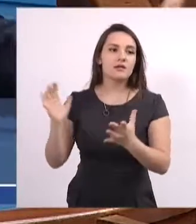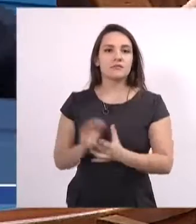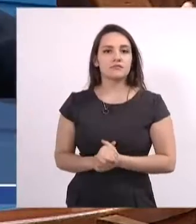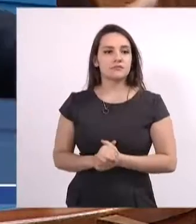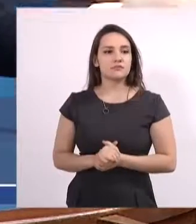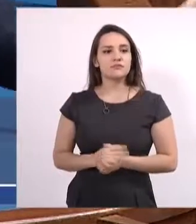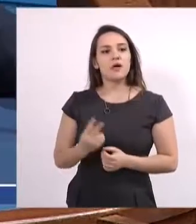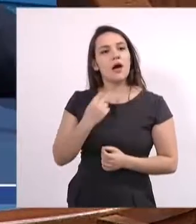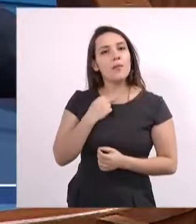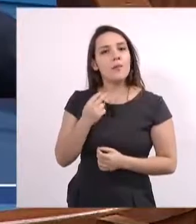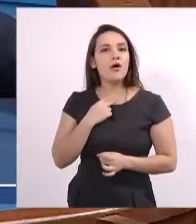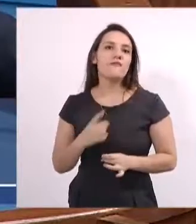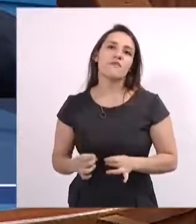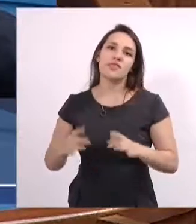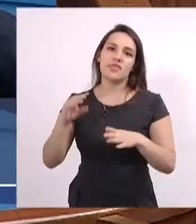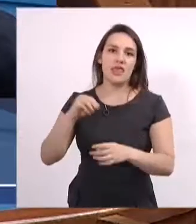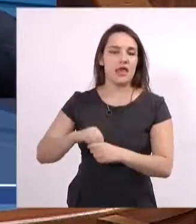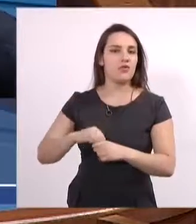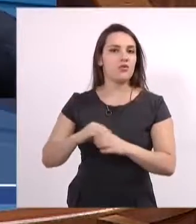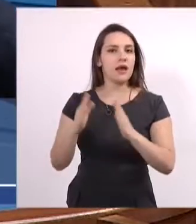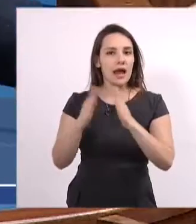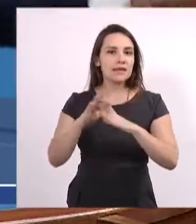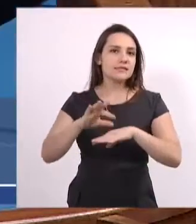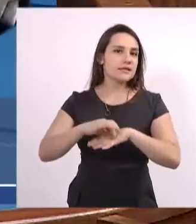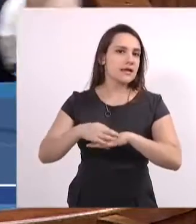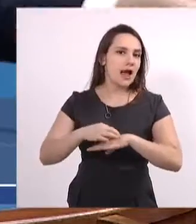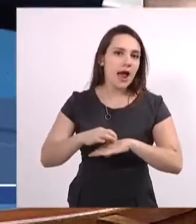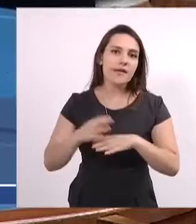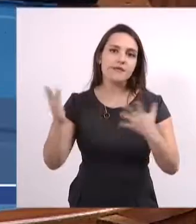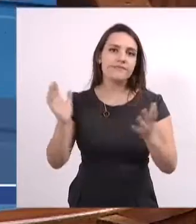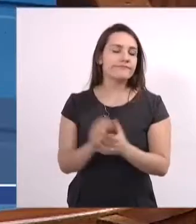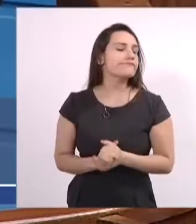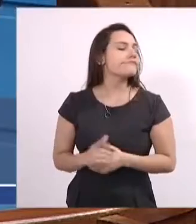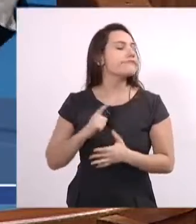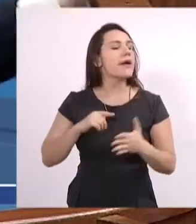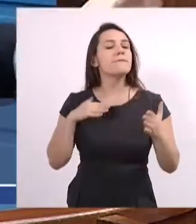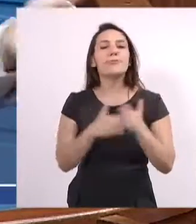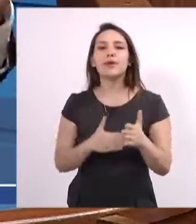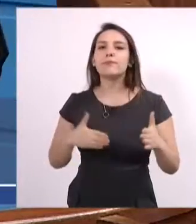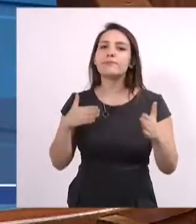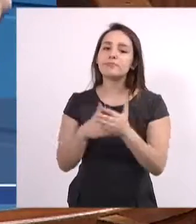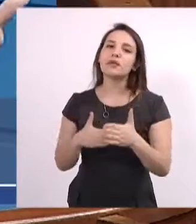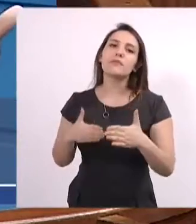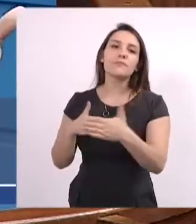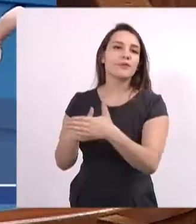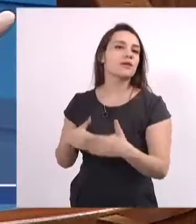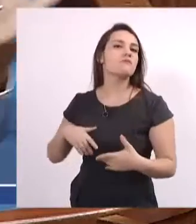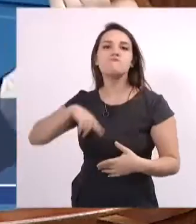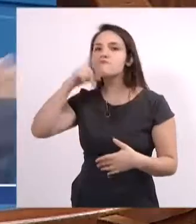não pode vender no açougue, causando todo um comércio